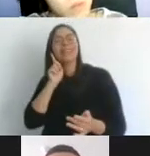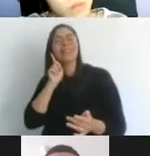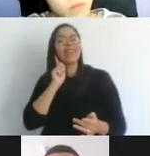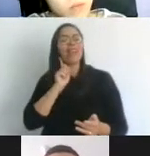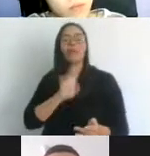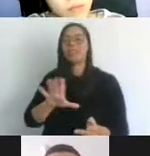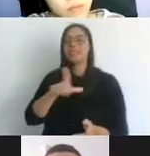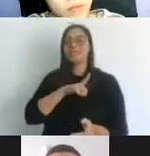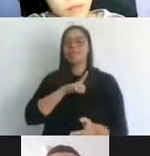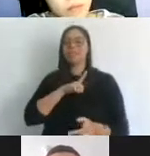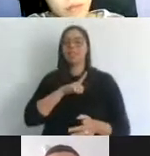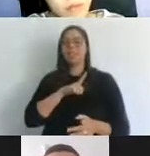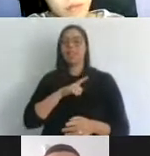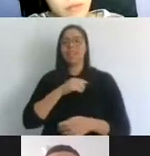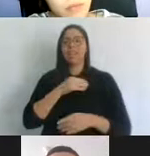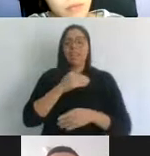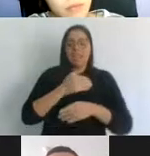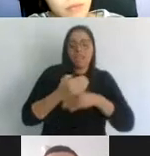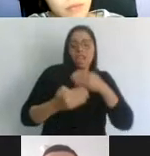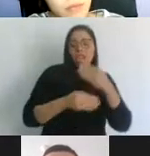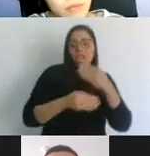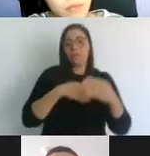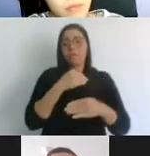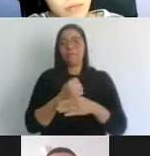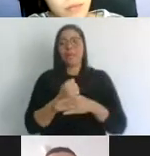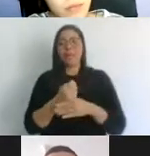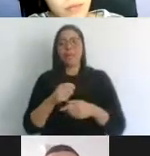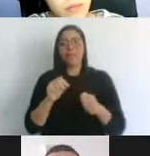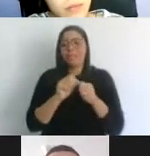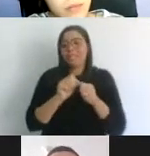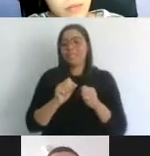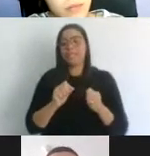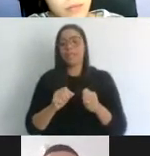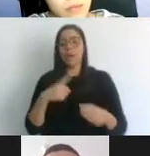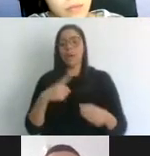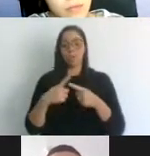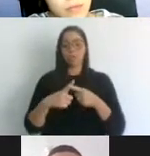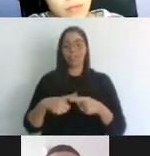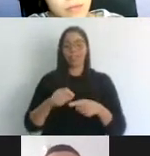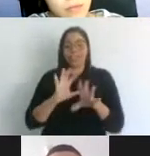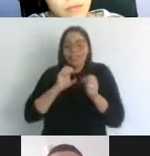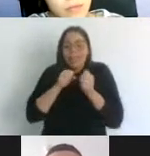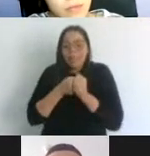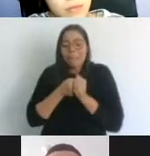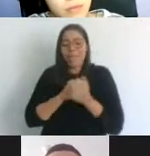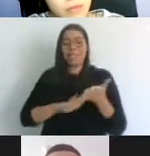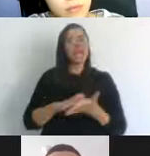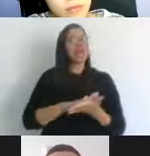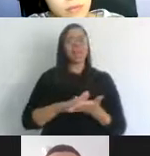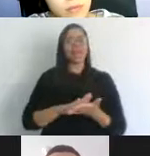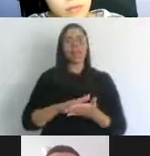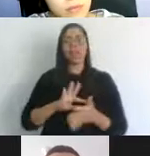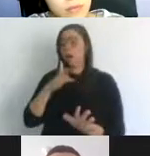criatividade Inovar que você não está preso às regras anteriores quando você está preso às regras anteriores você fala